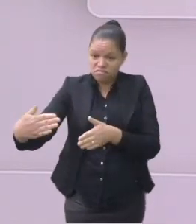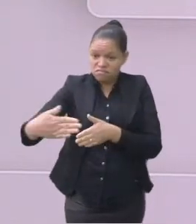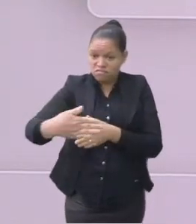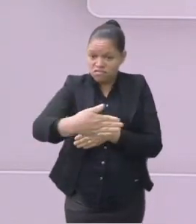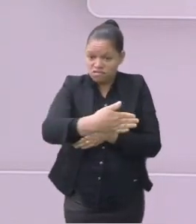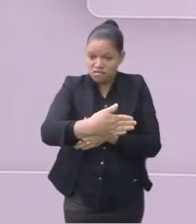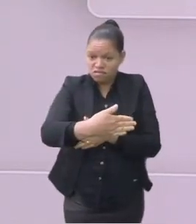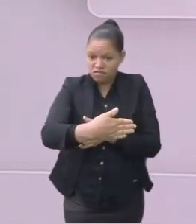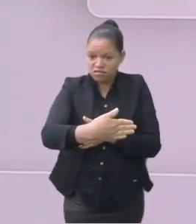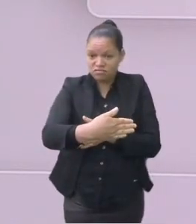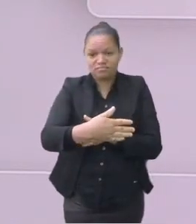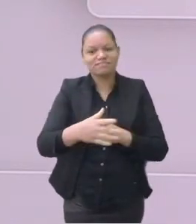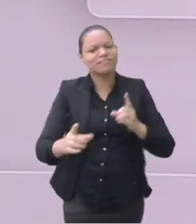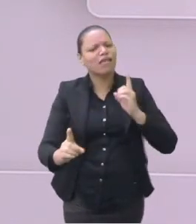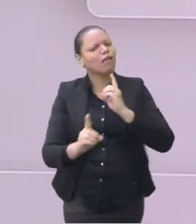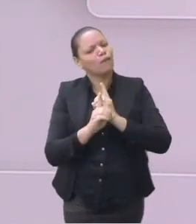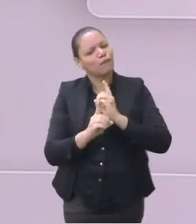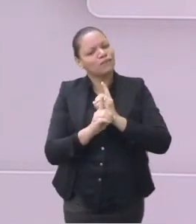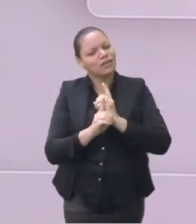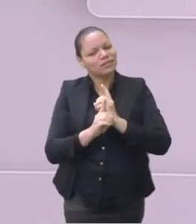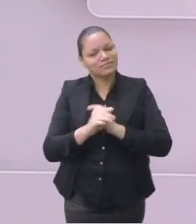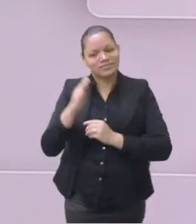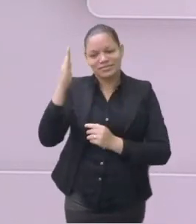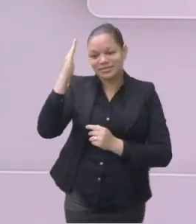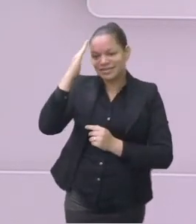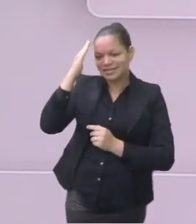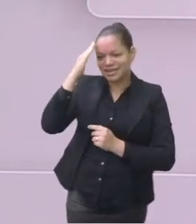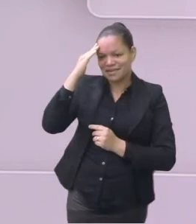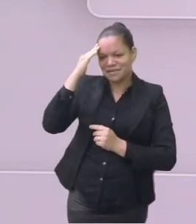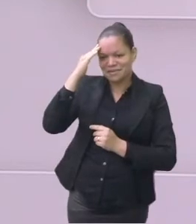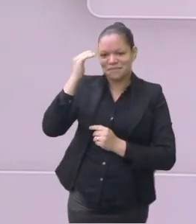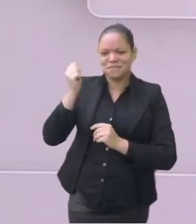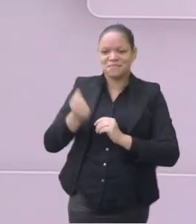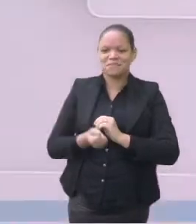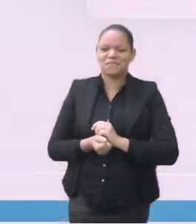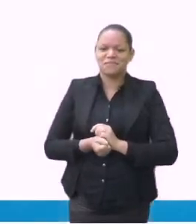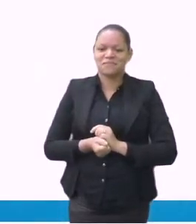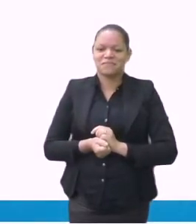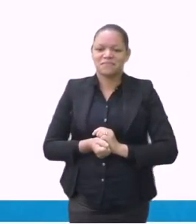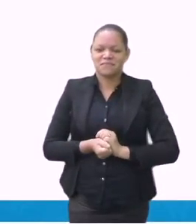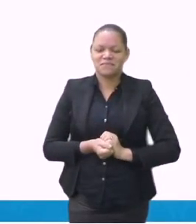destino. Pensou como você explicaria? Então, vamos continuar.